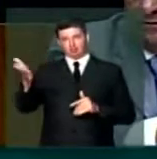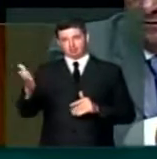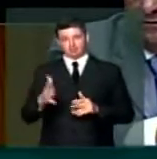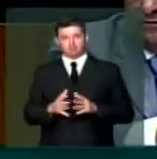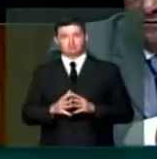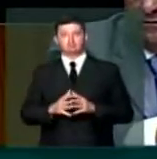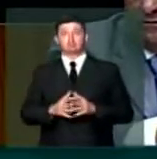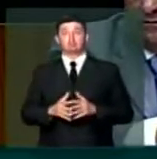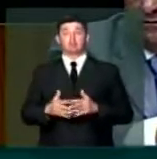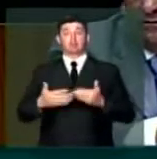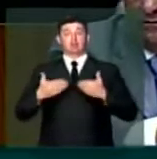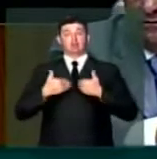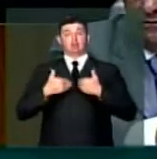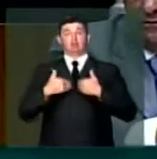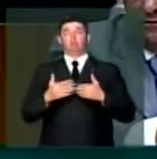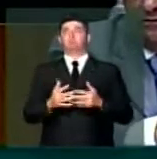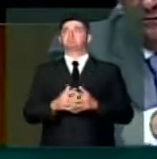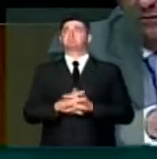eu